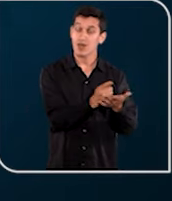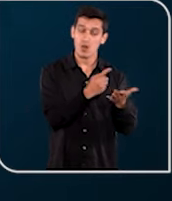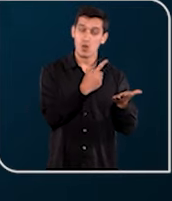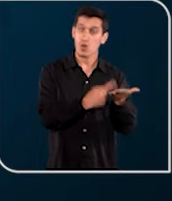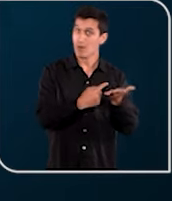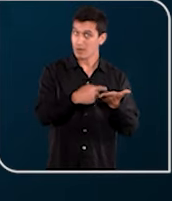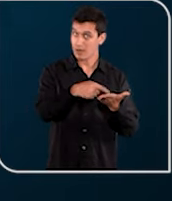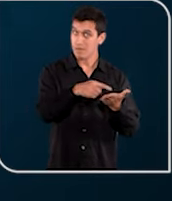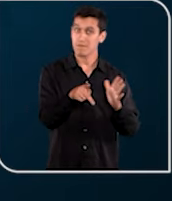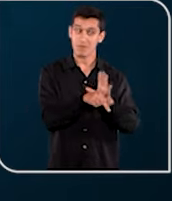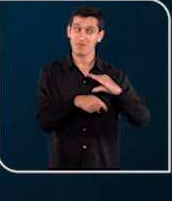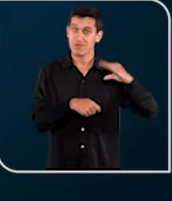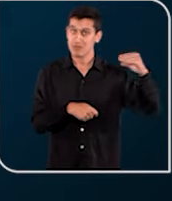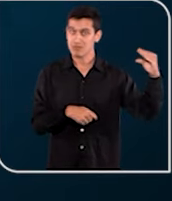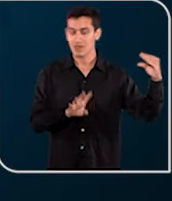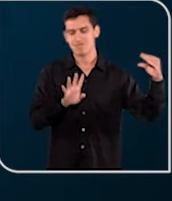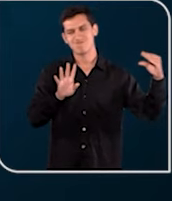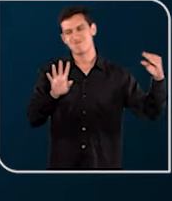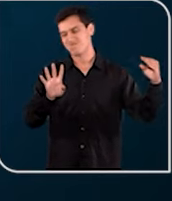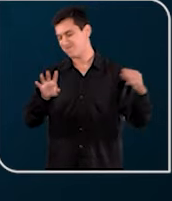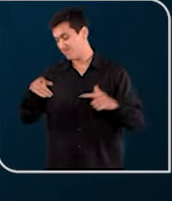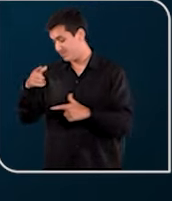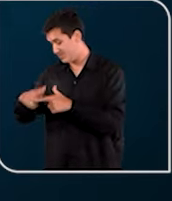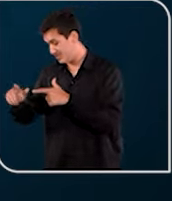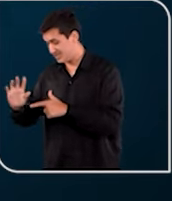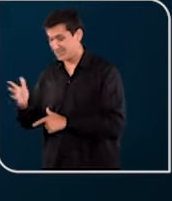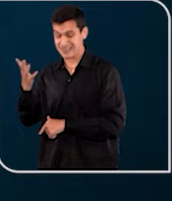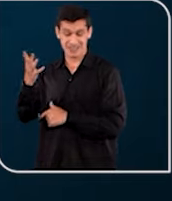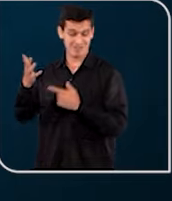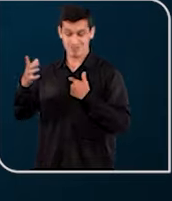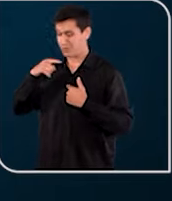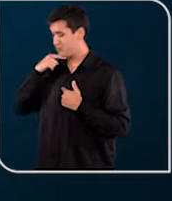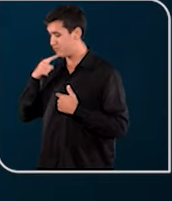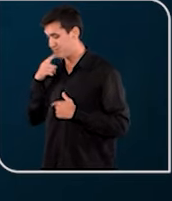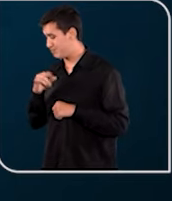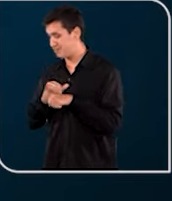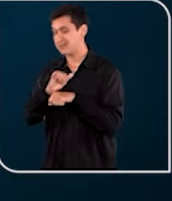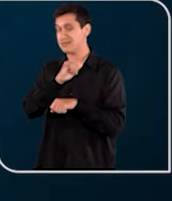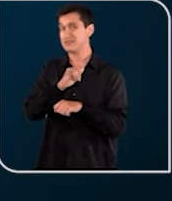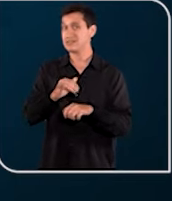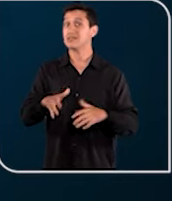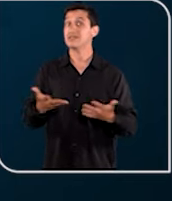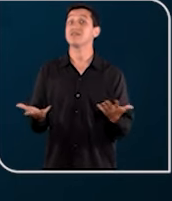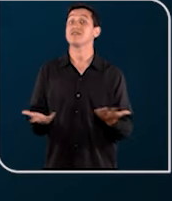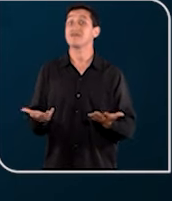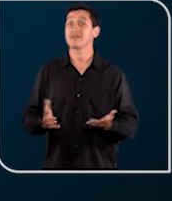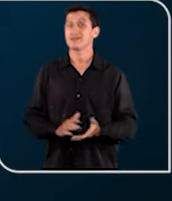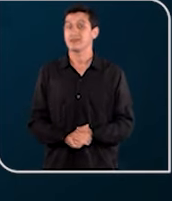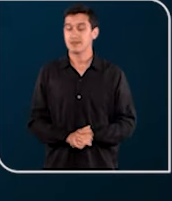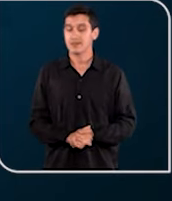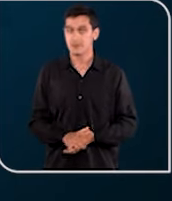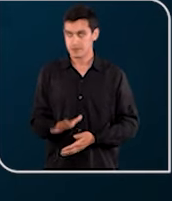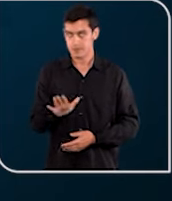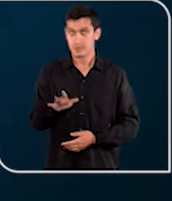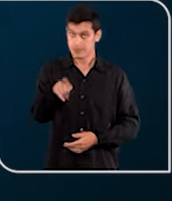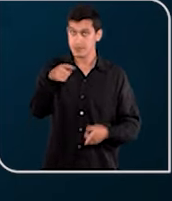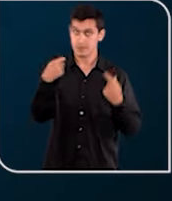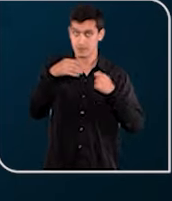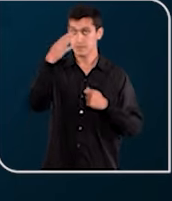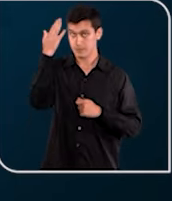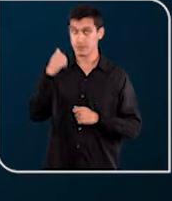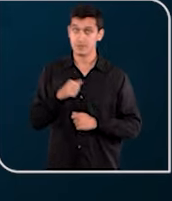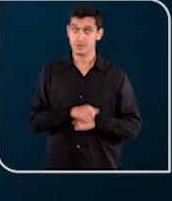agência de turismo mas o imprevisto acabou com seus planos e agora o que fazer você precisa